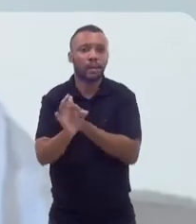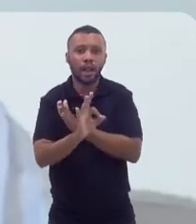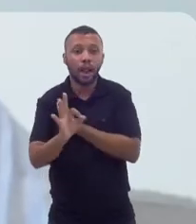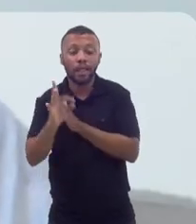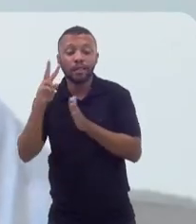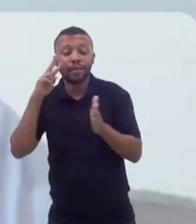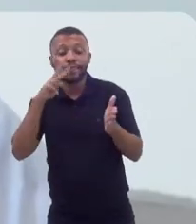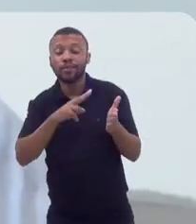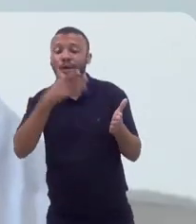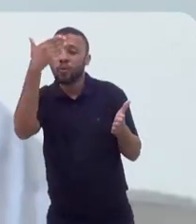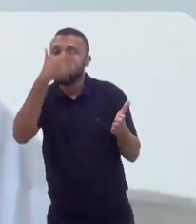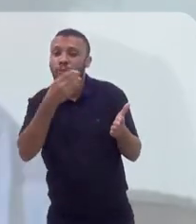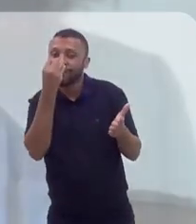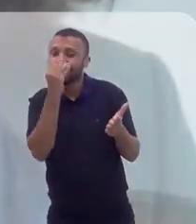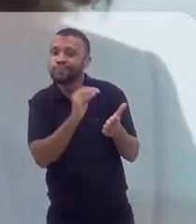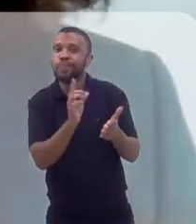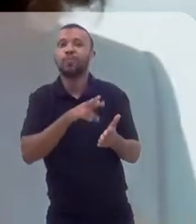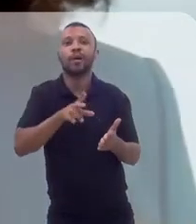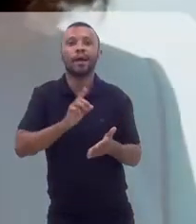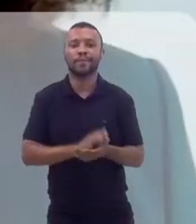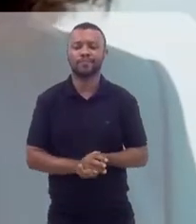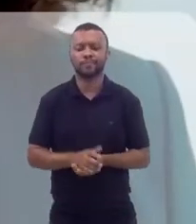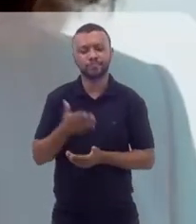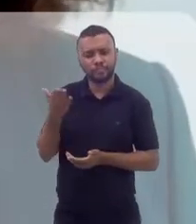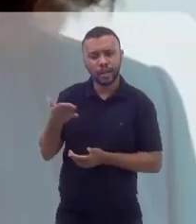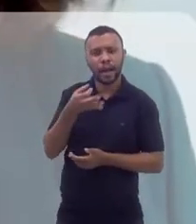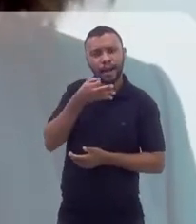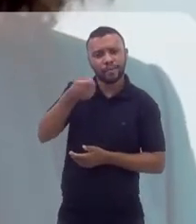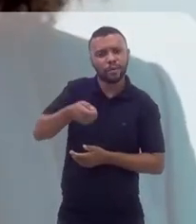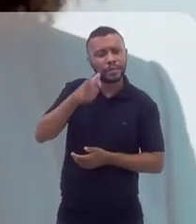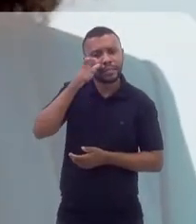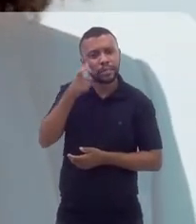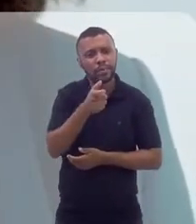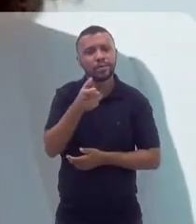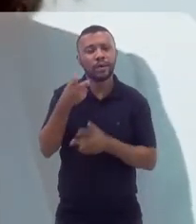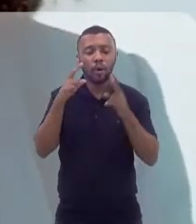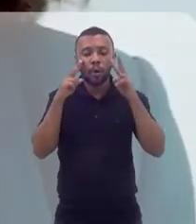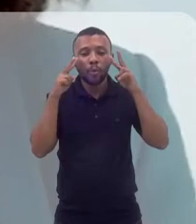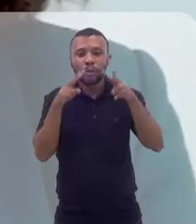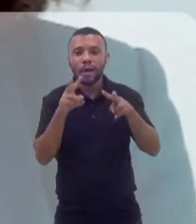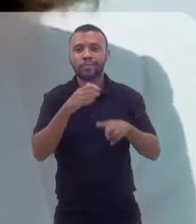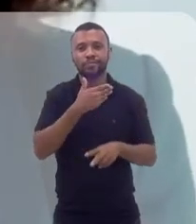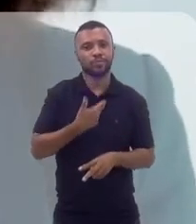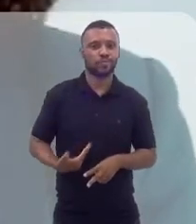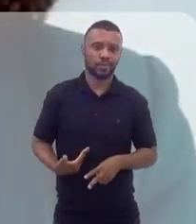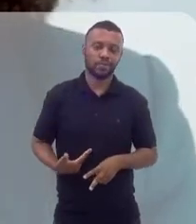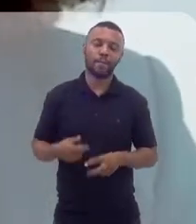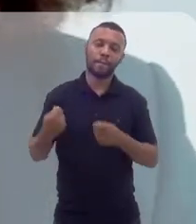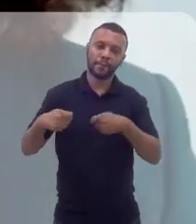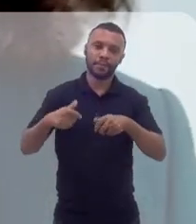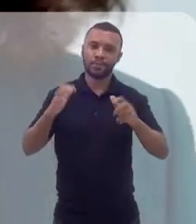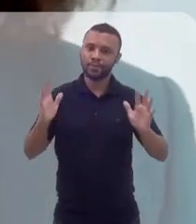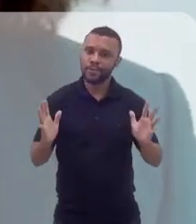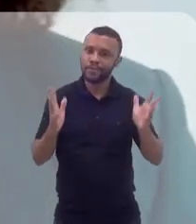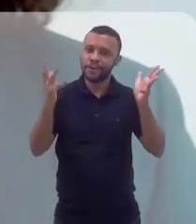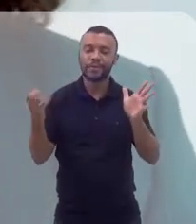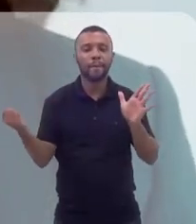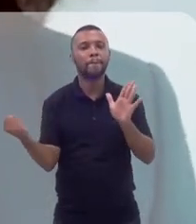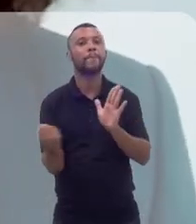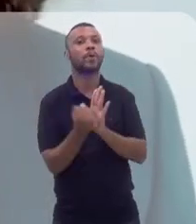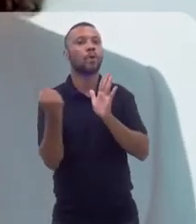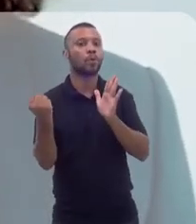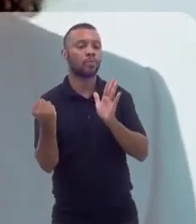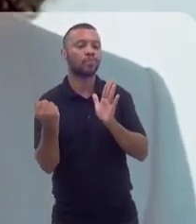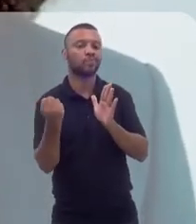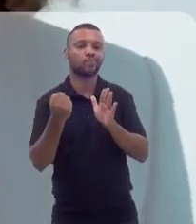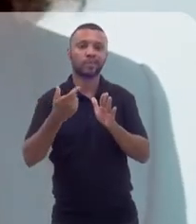ele não é visualizado. O Prestes trouxe um ponto interessante aí, que é justamente o reconhecimento governamental de uma festa que